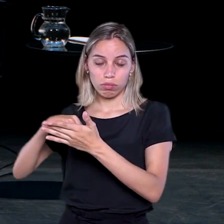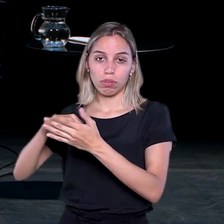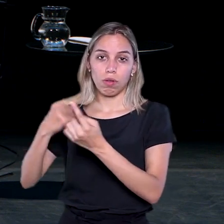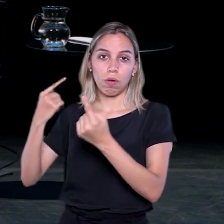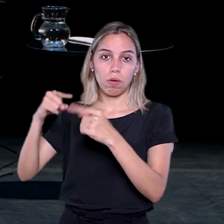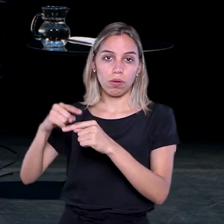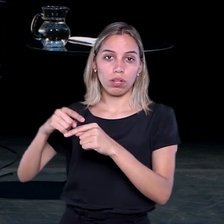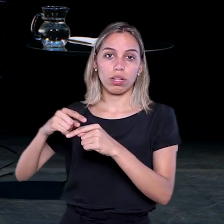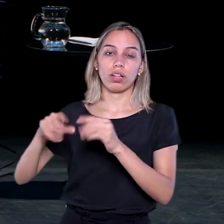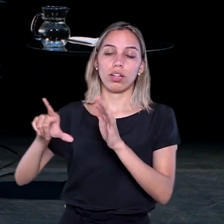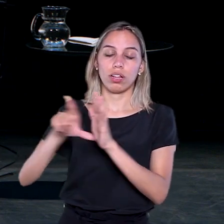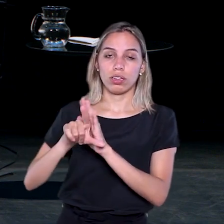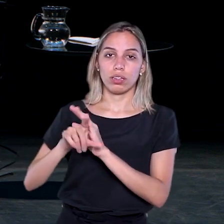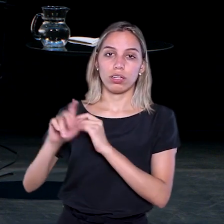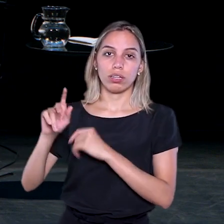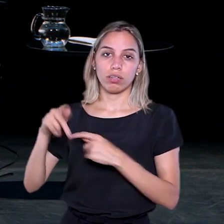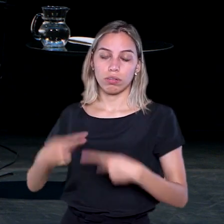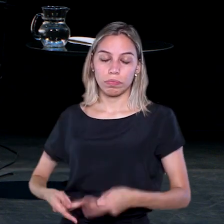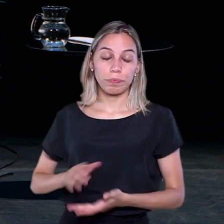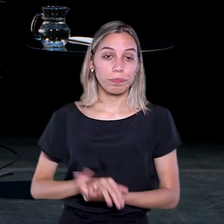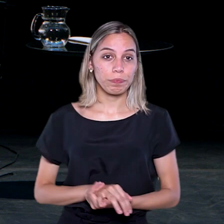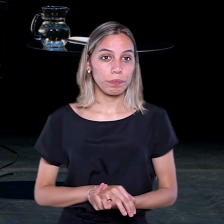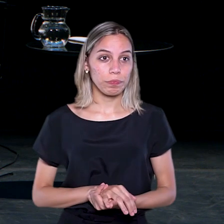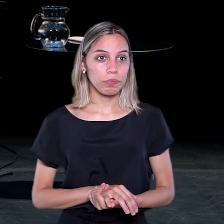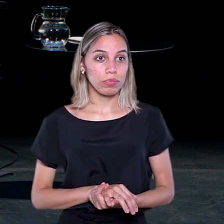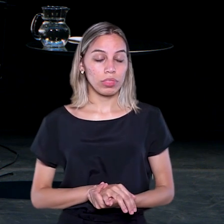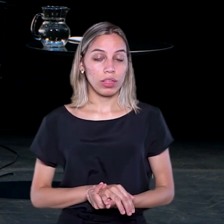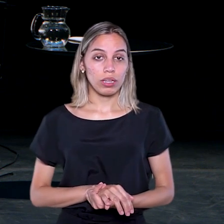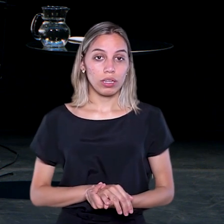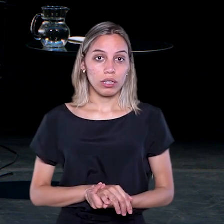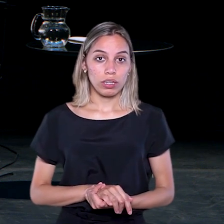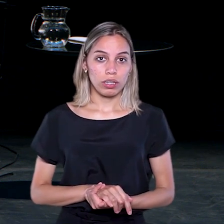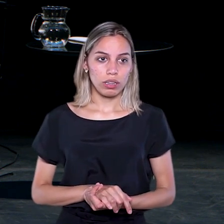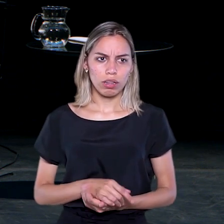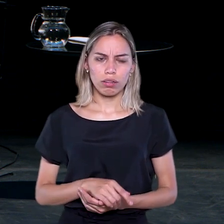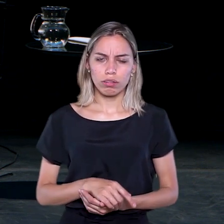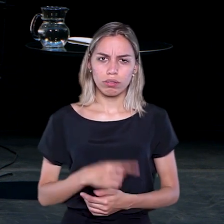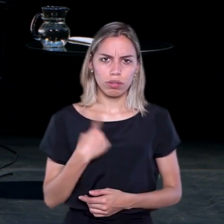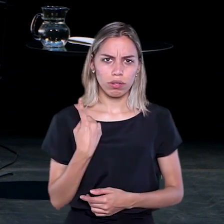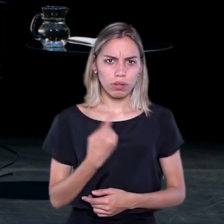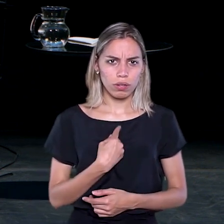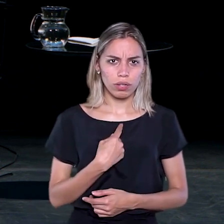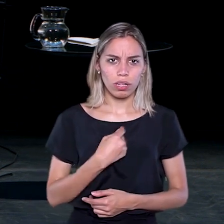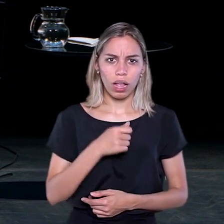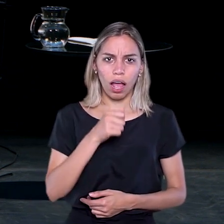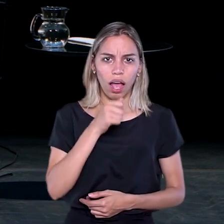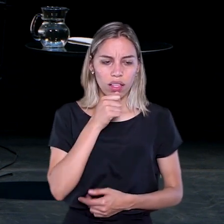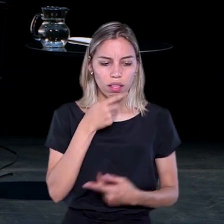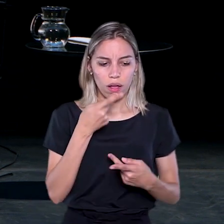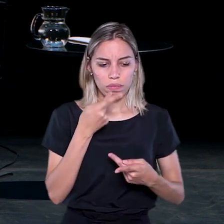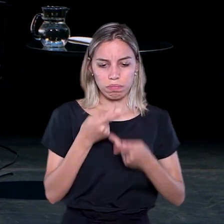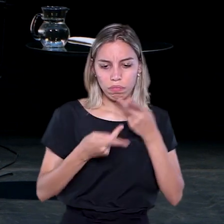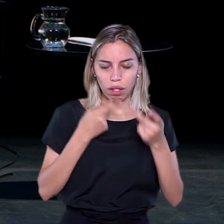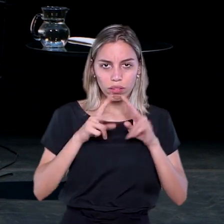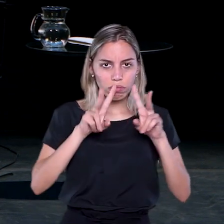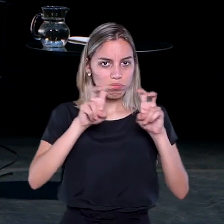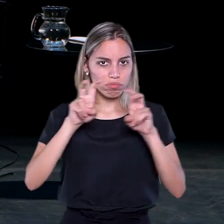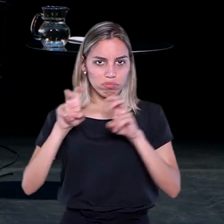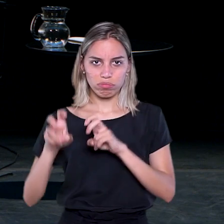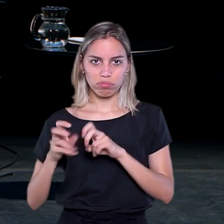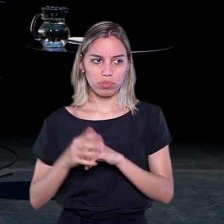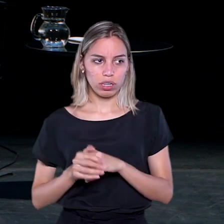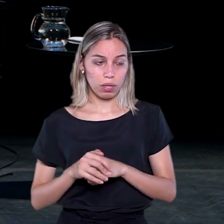indenizações. E sobre o Holocausto Negro? A gente não discutiu com seriedade esse assunto. Nós não discutimos. É possível ser discutido Acho